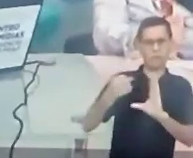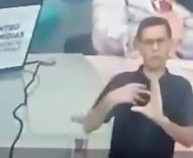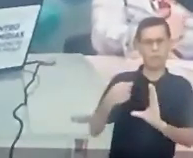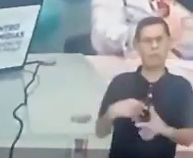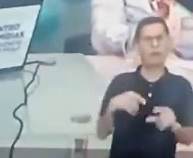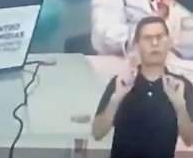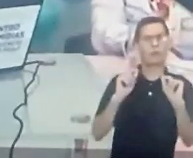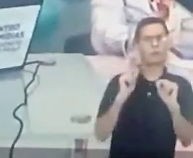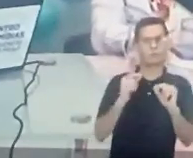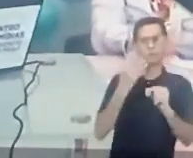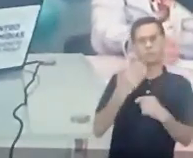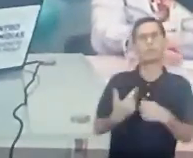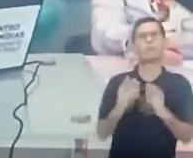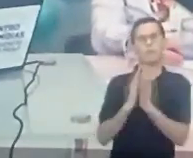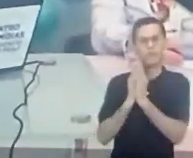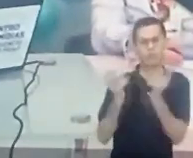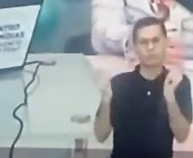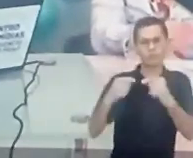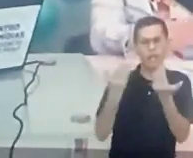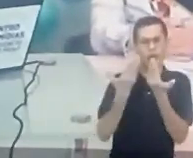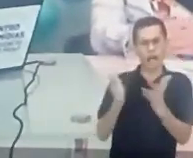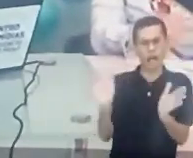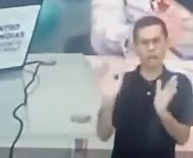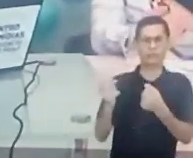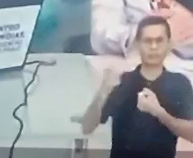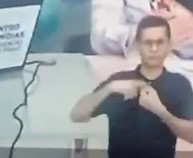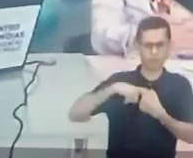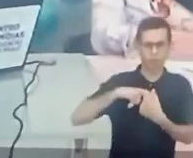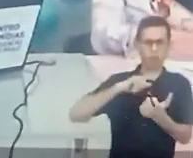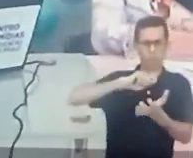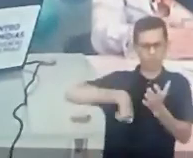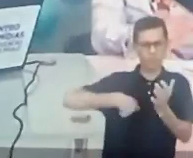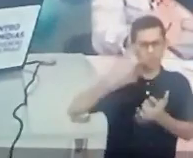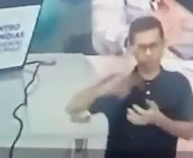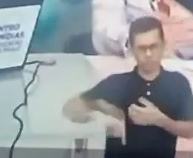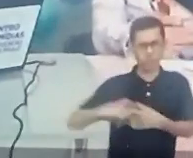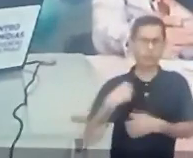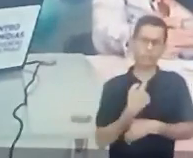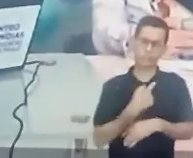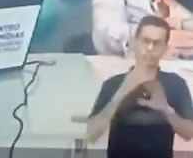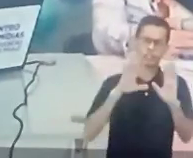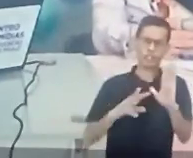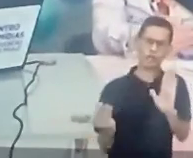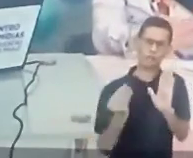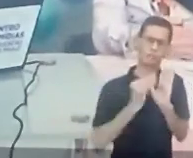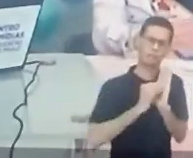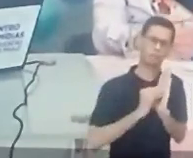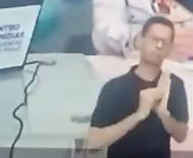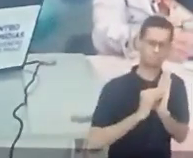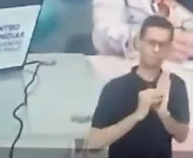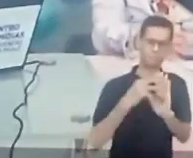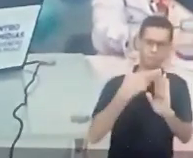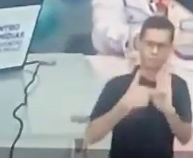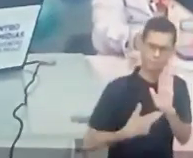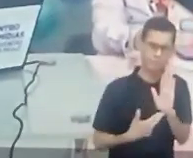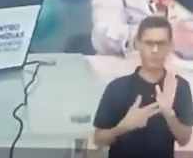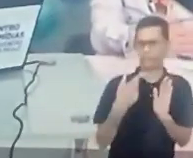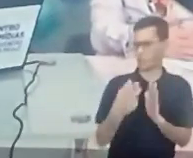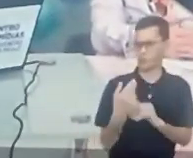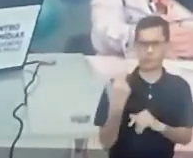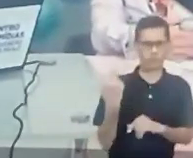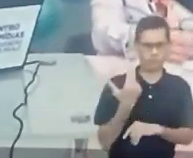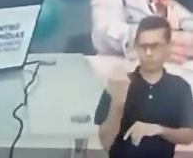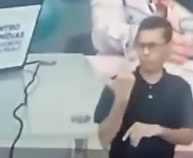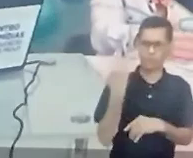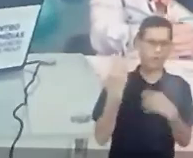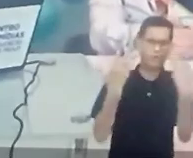solicitações para reabertura da inscrição. Isso a gente já colocou em portaria, a gente já falou na orientação que isso não tem como